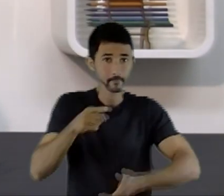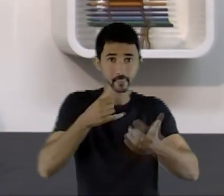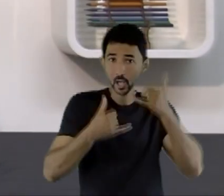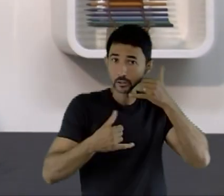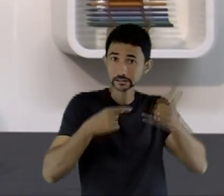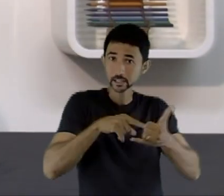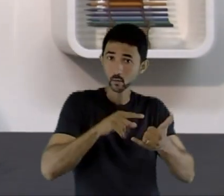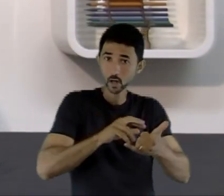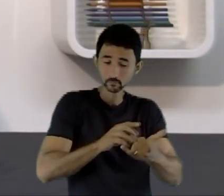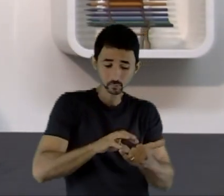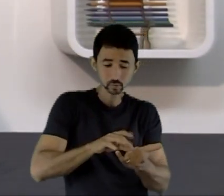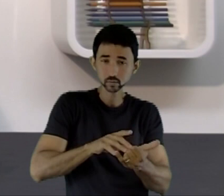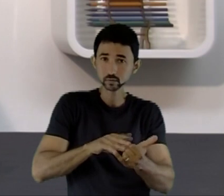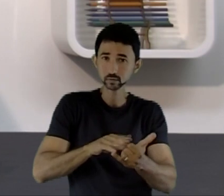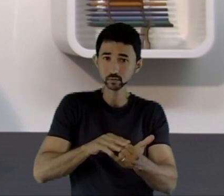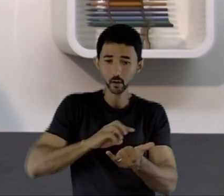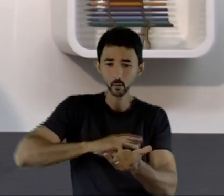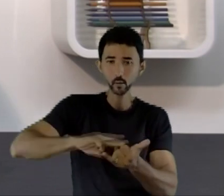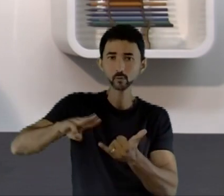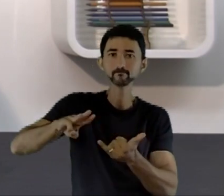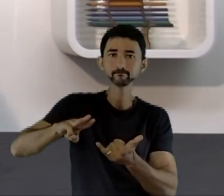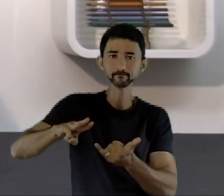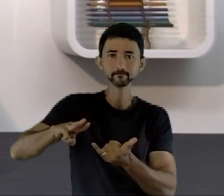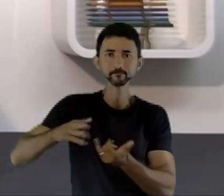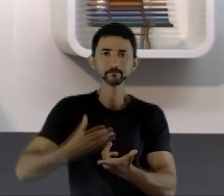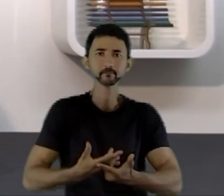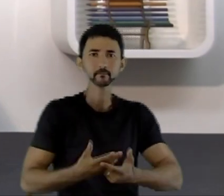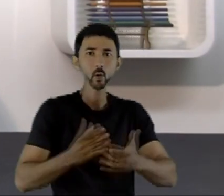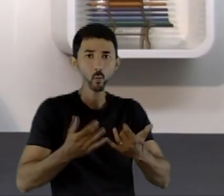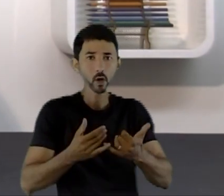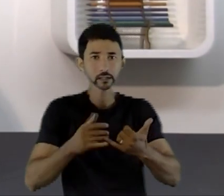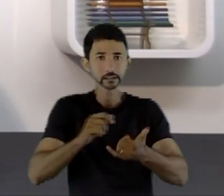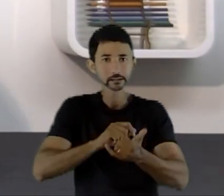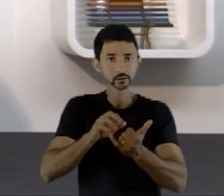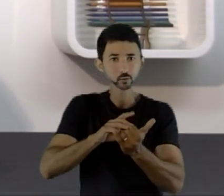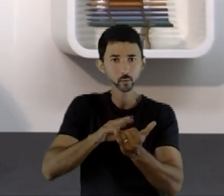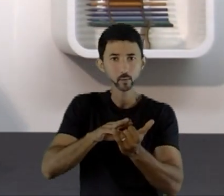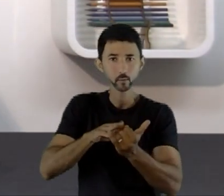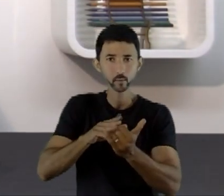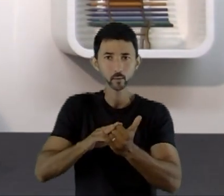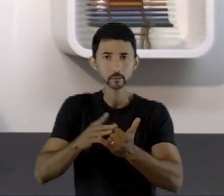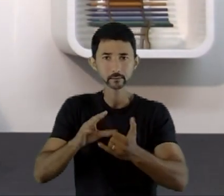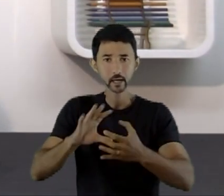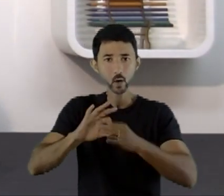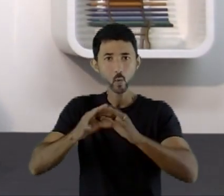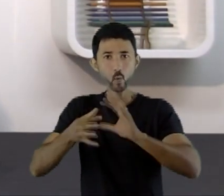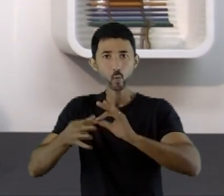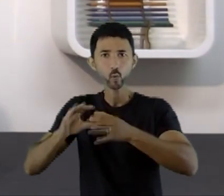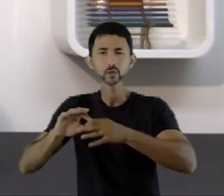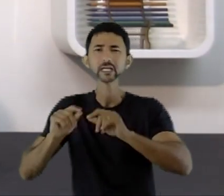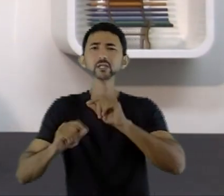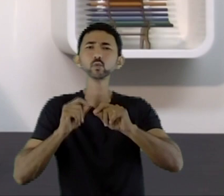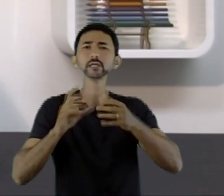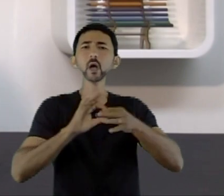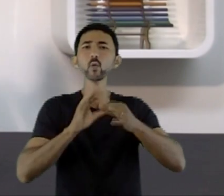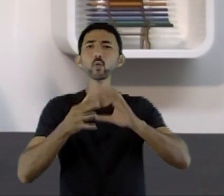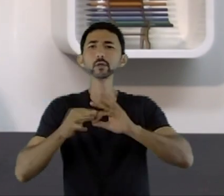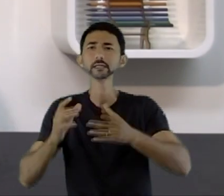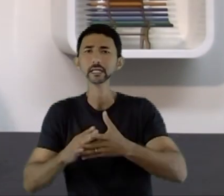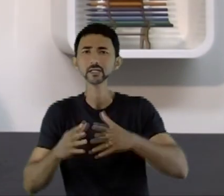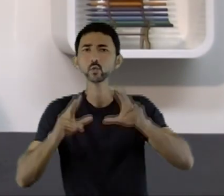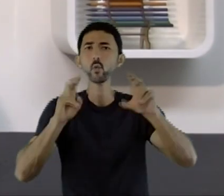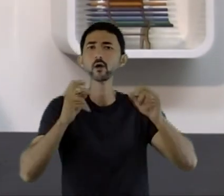celular você acabou de escrever um texto. Quando você escreveu, você tem um contexto. O que é o contexto? É